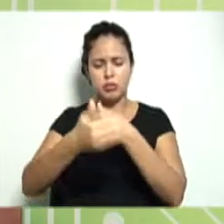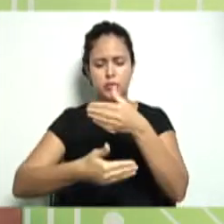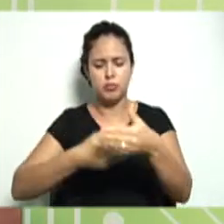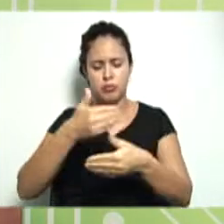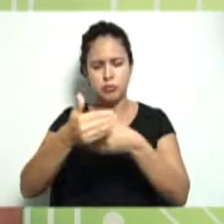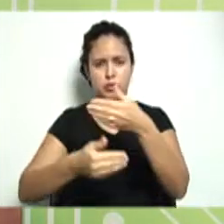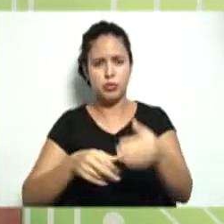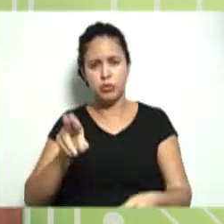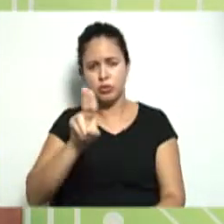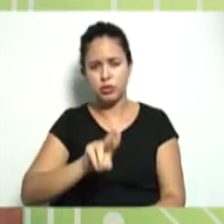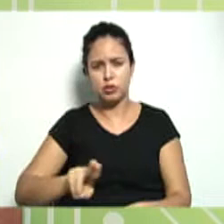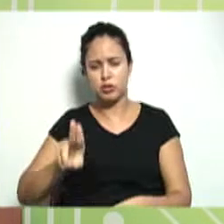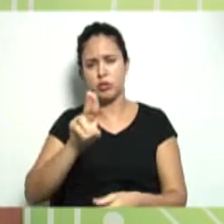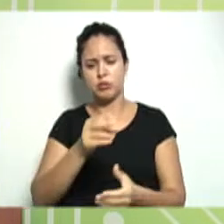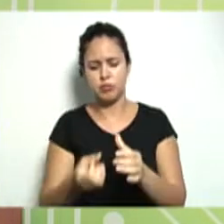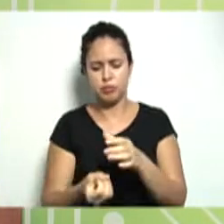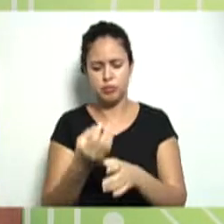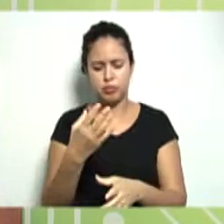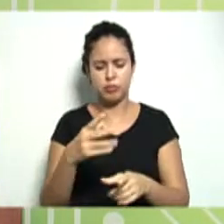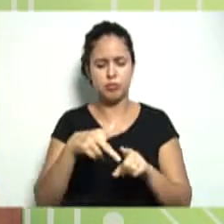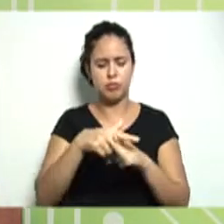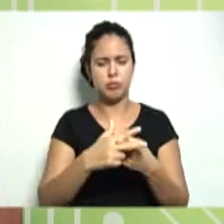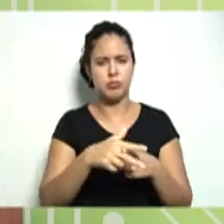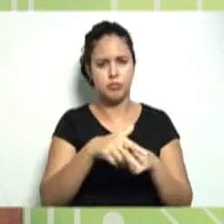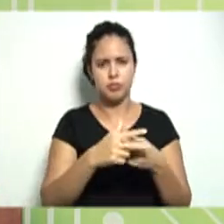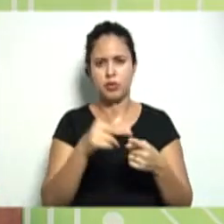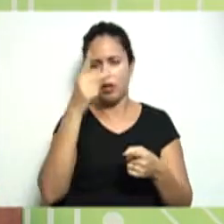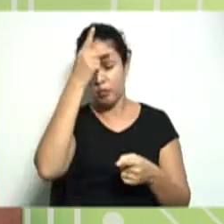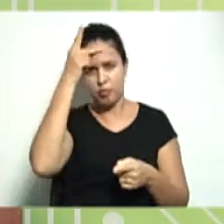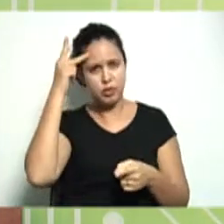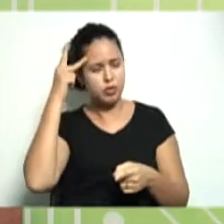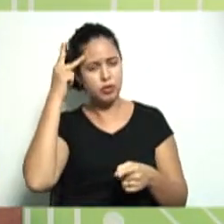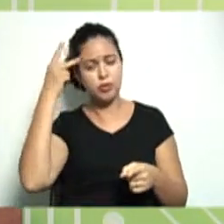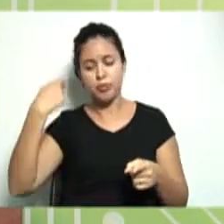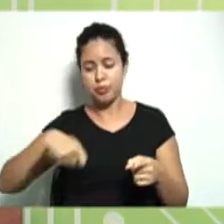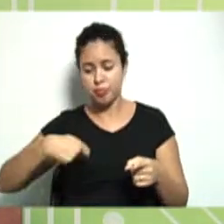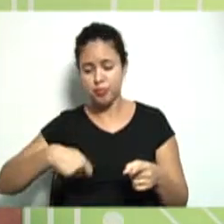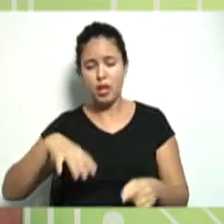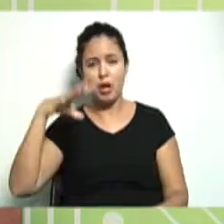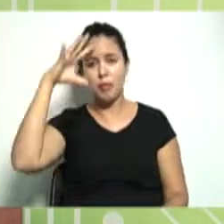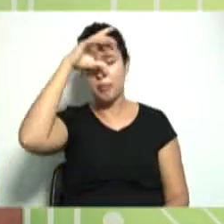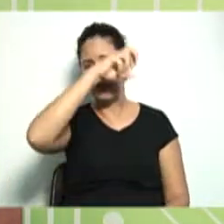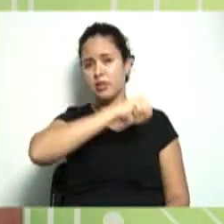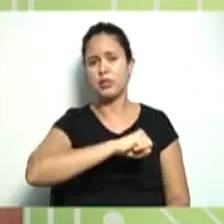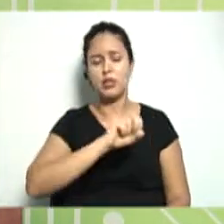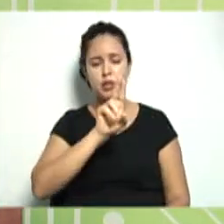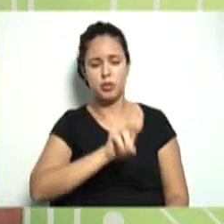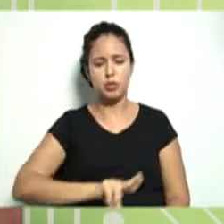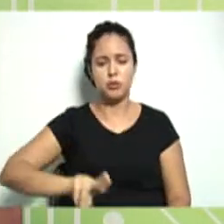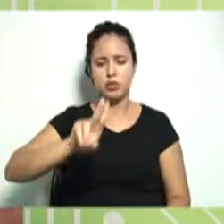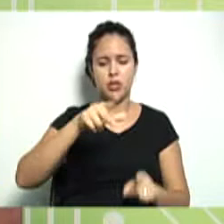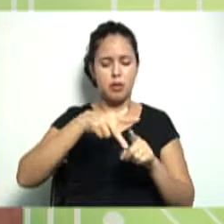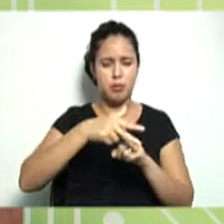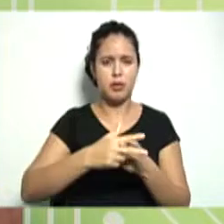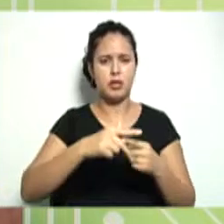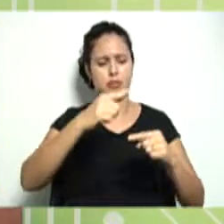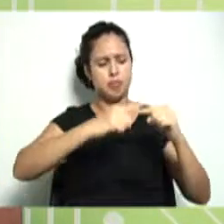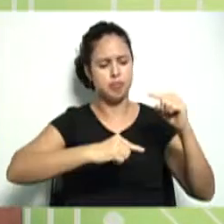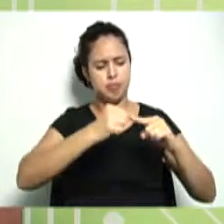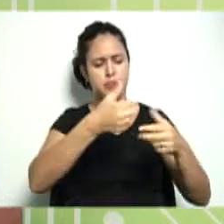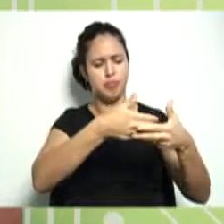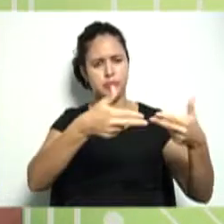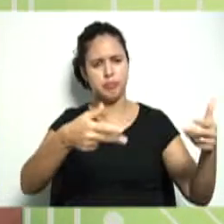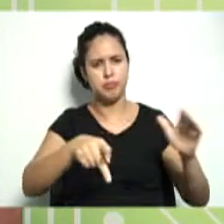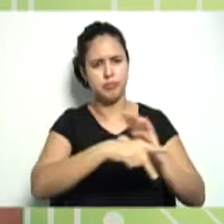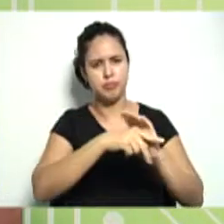utilização desses maquinários, houve a necessidade desses homens aprenderem a utilizar essas novas ferramentas de